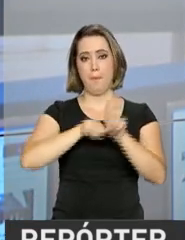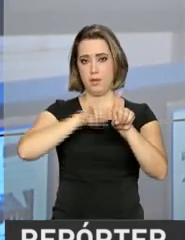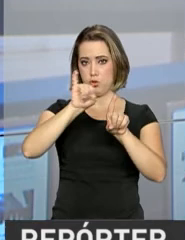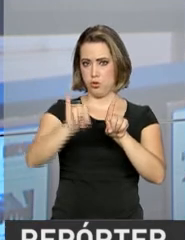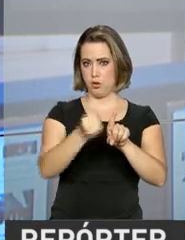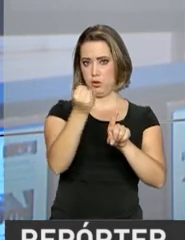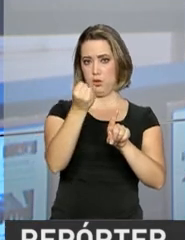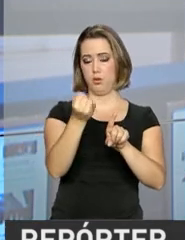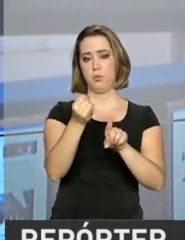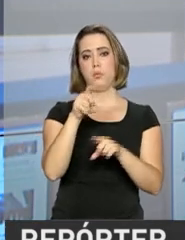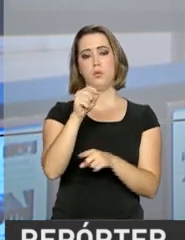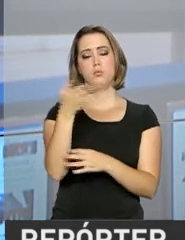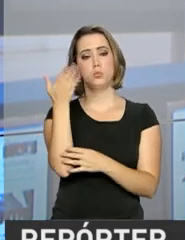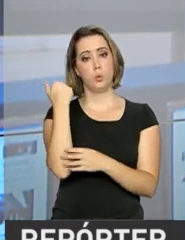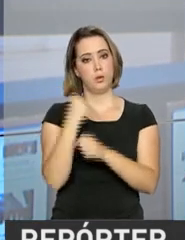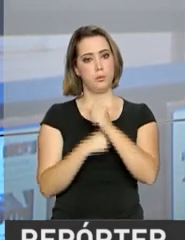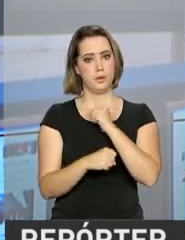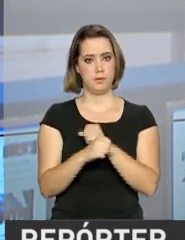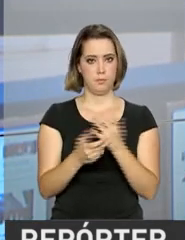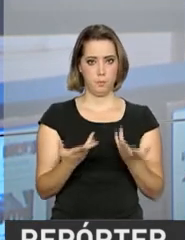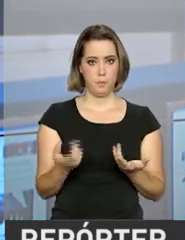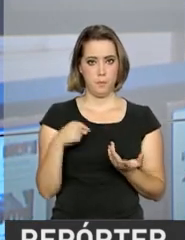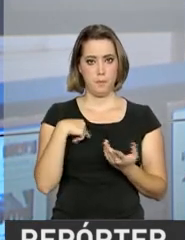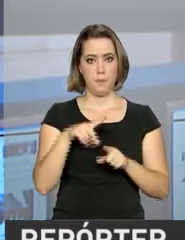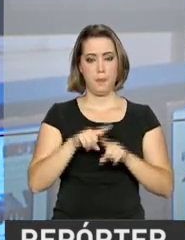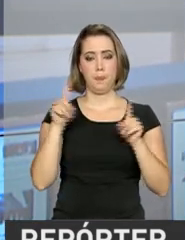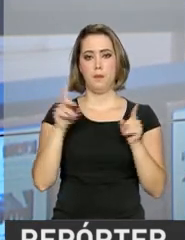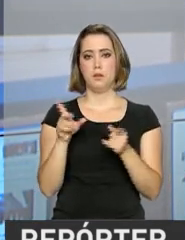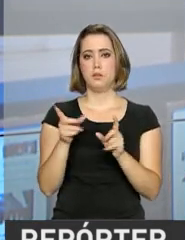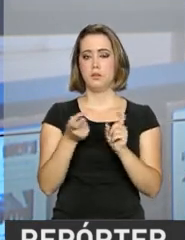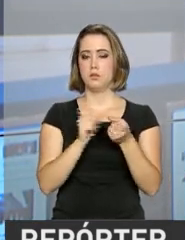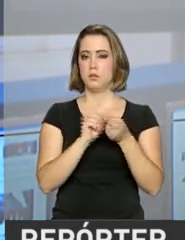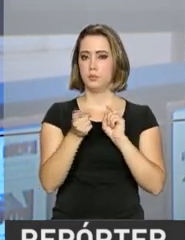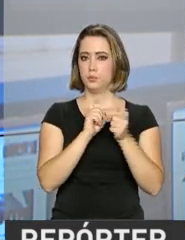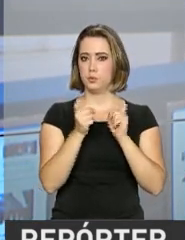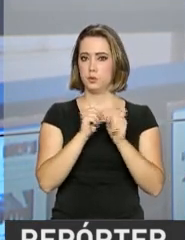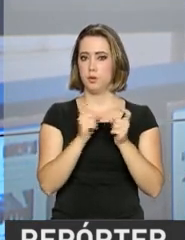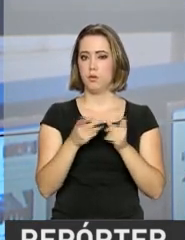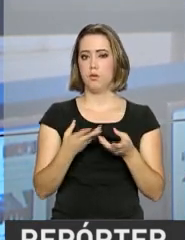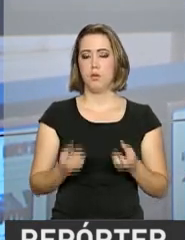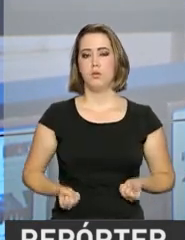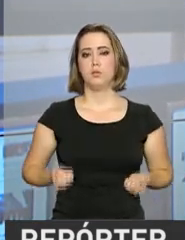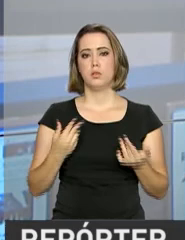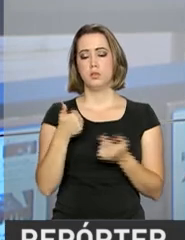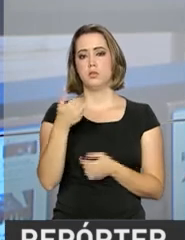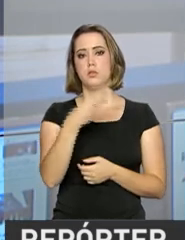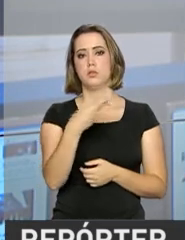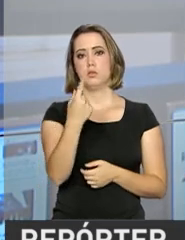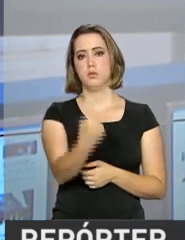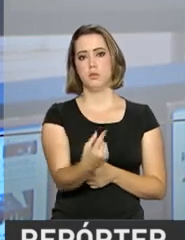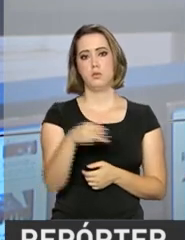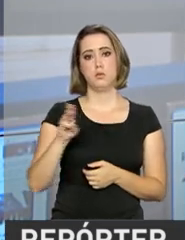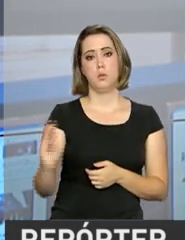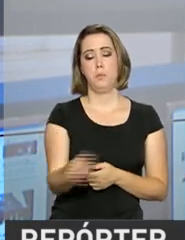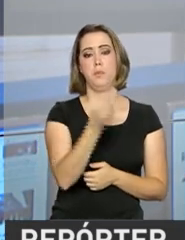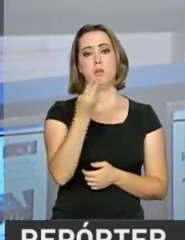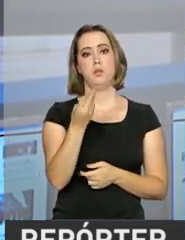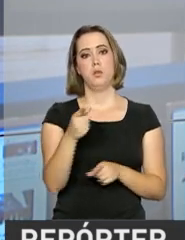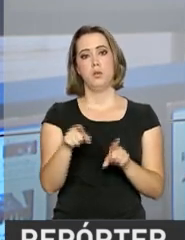já as receitas administradas ficaram em 131 milhões 898 mil